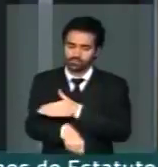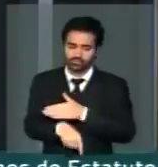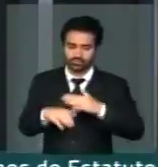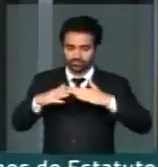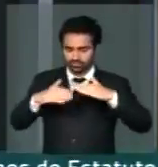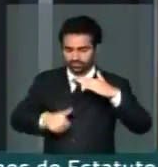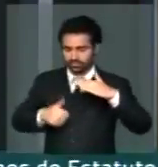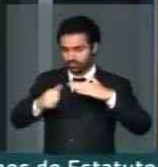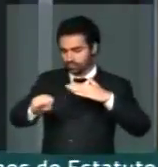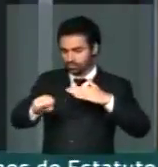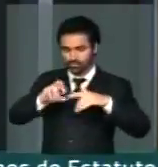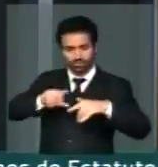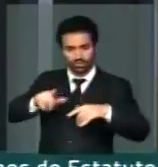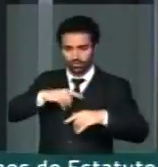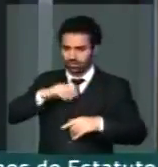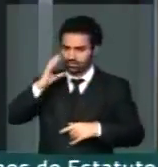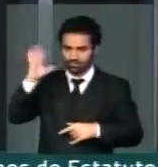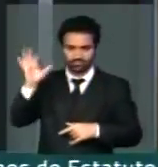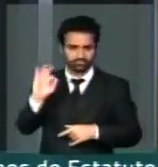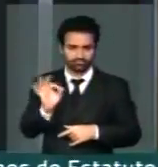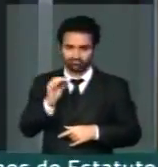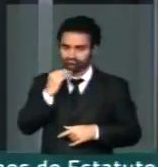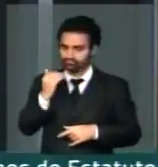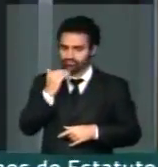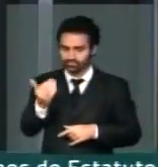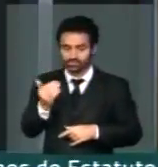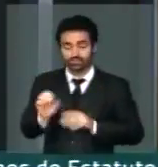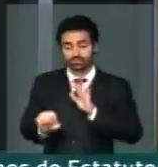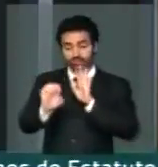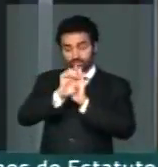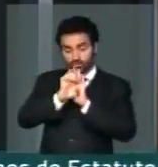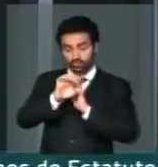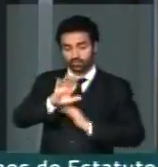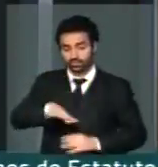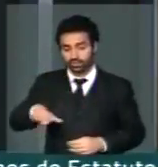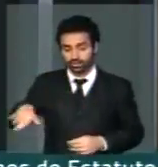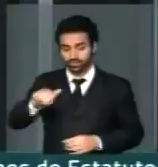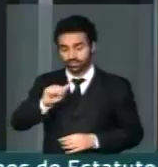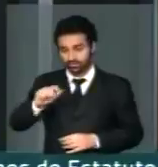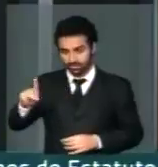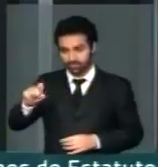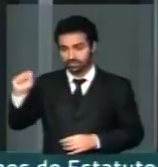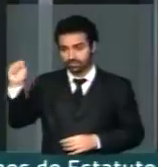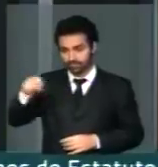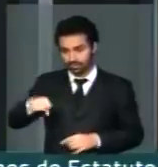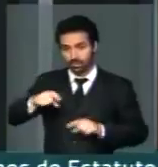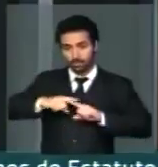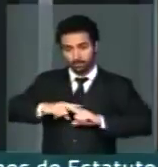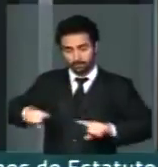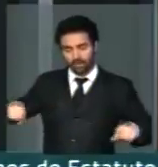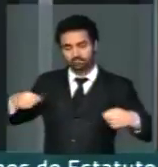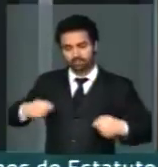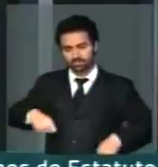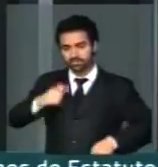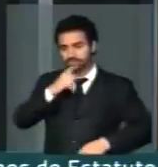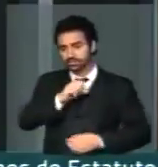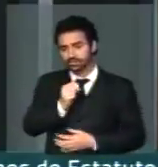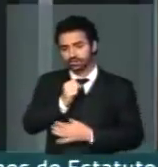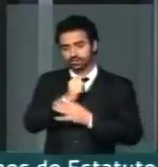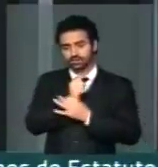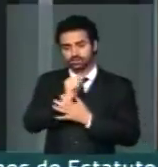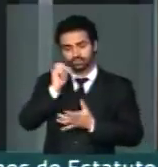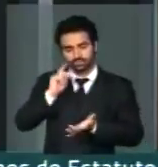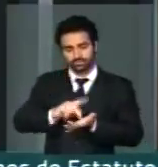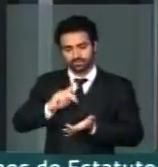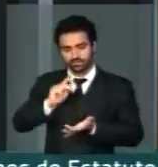Redução não é a solução. Estatuto da Criança e do Adolescente, sim, mas como garantia